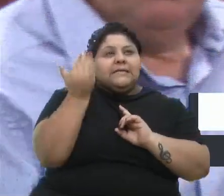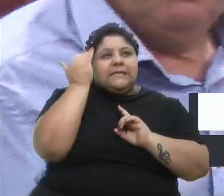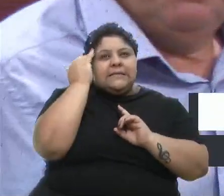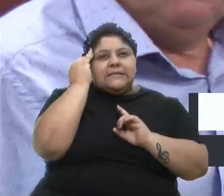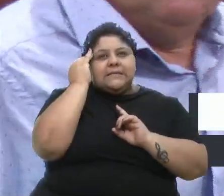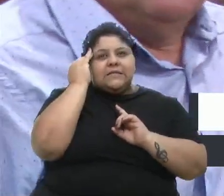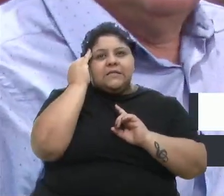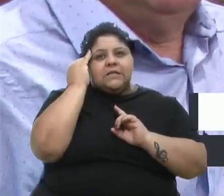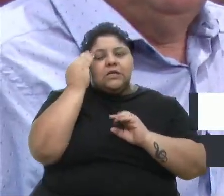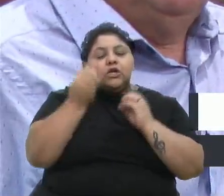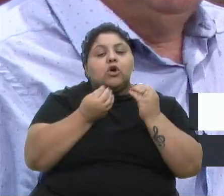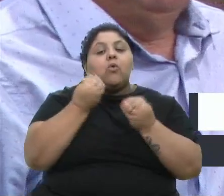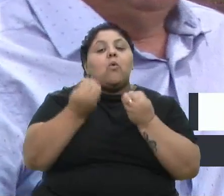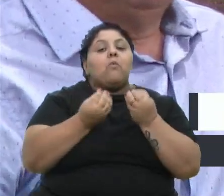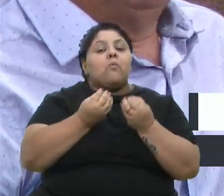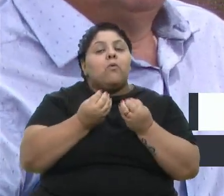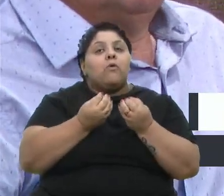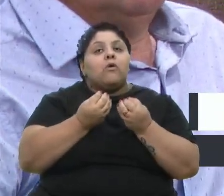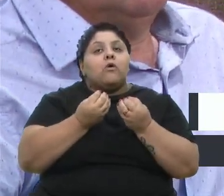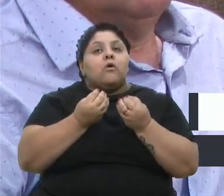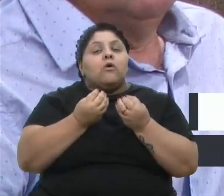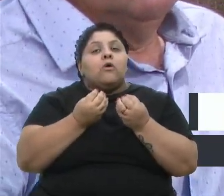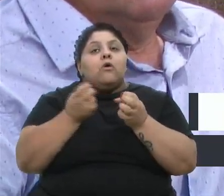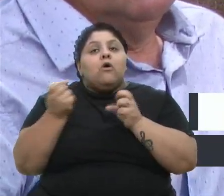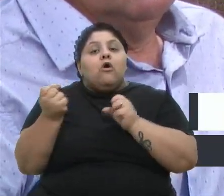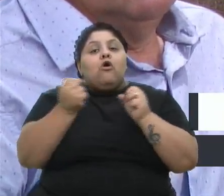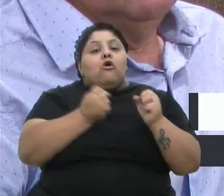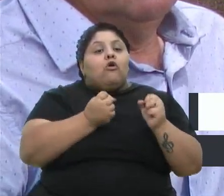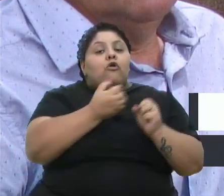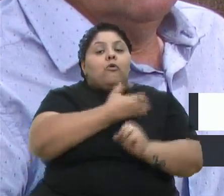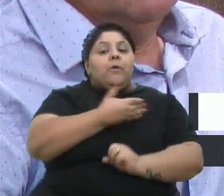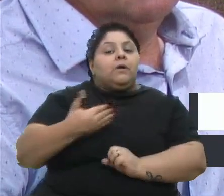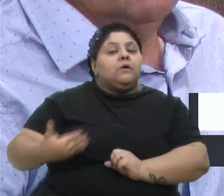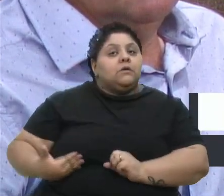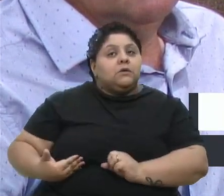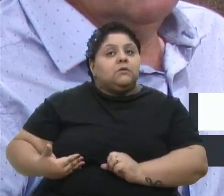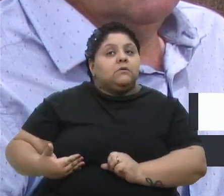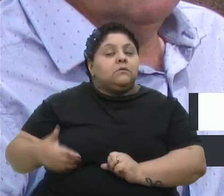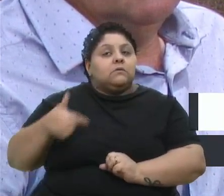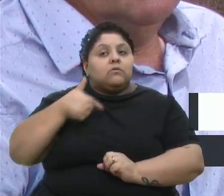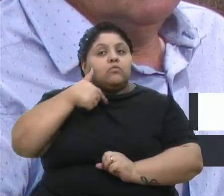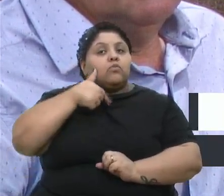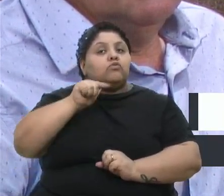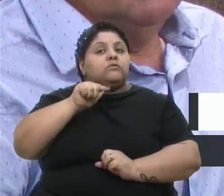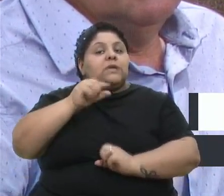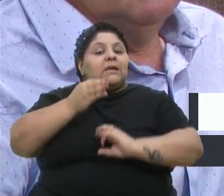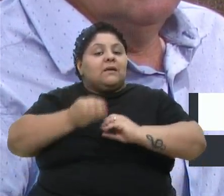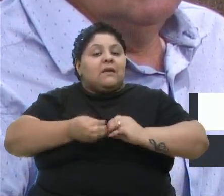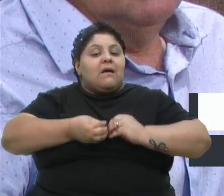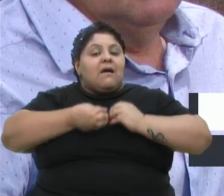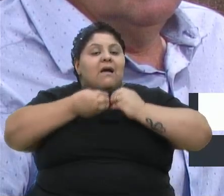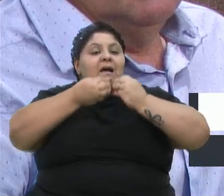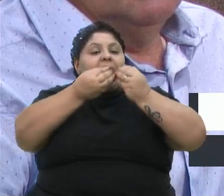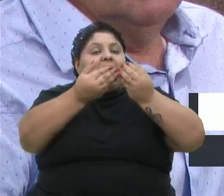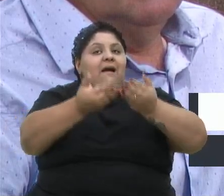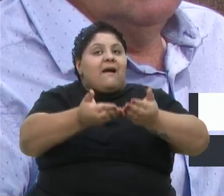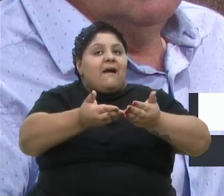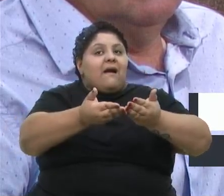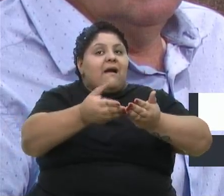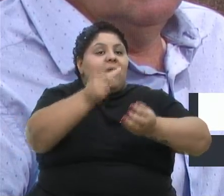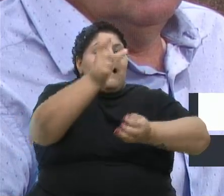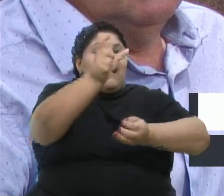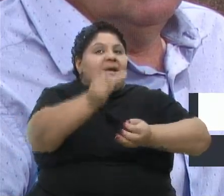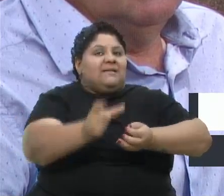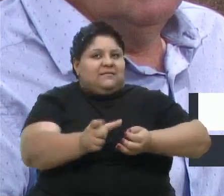até que ponto o poder público ele consegue entregar a estas